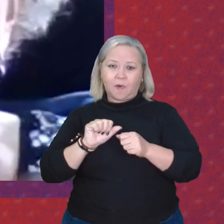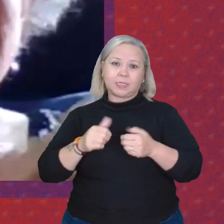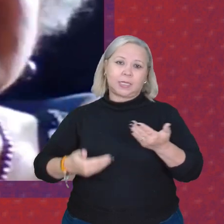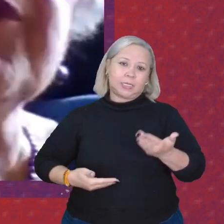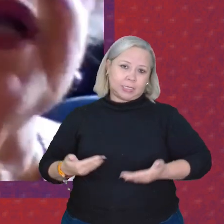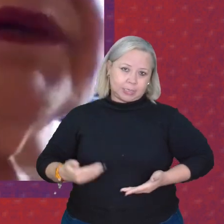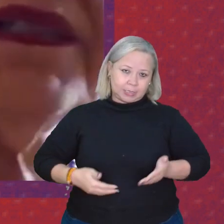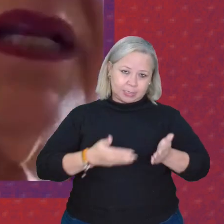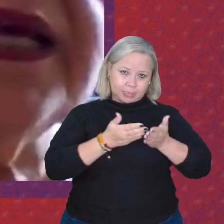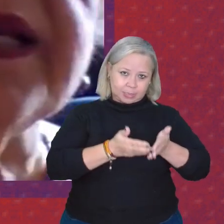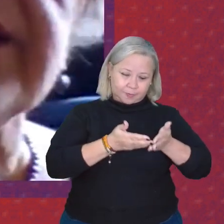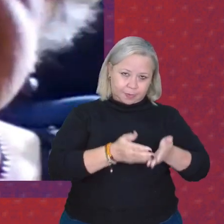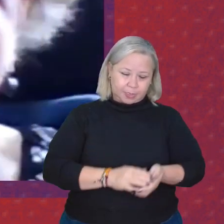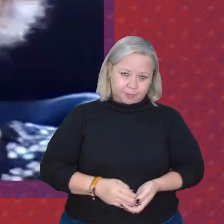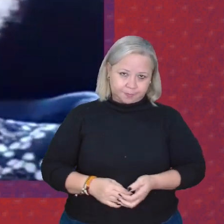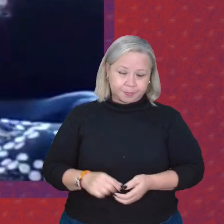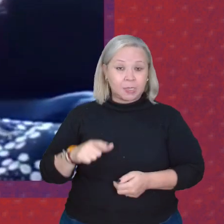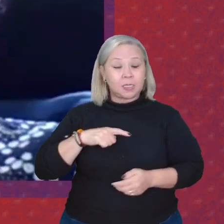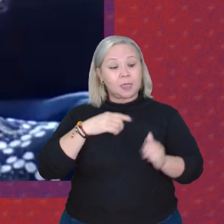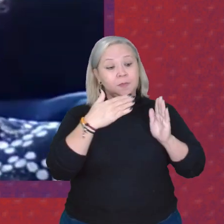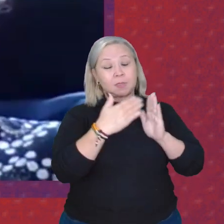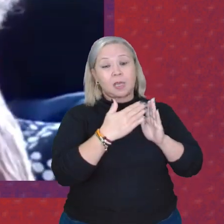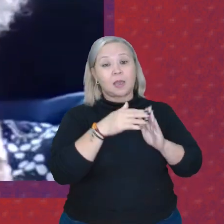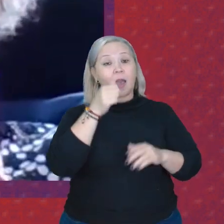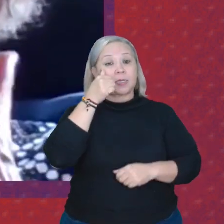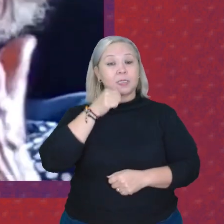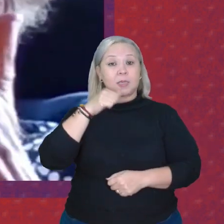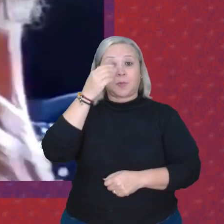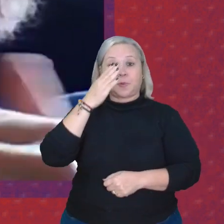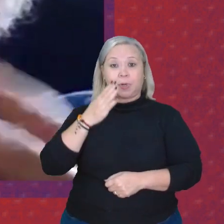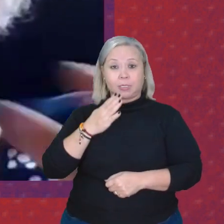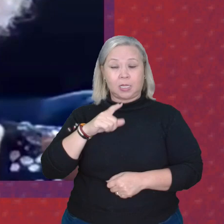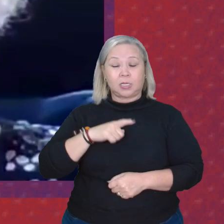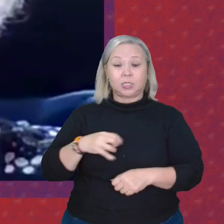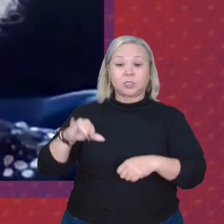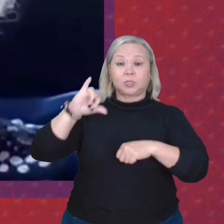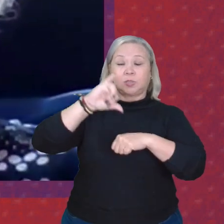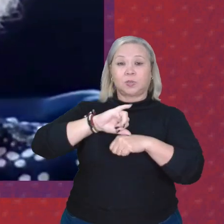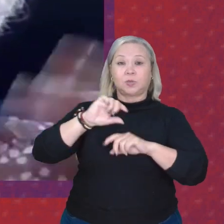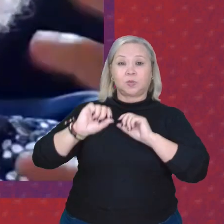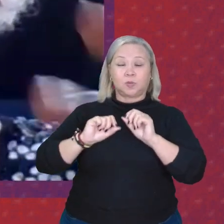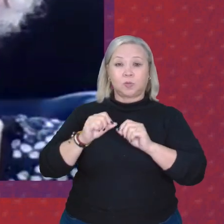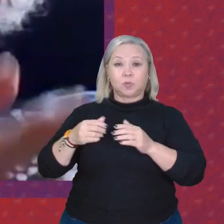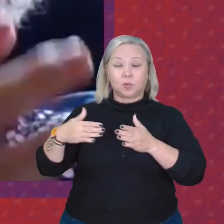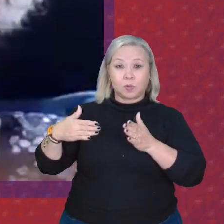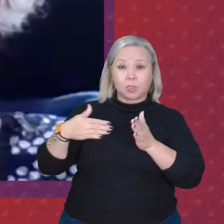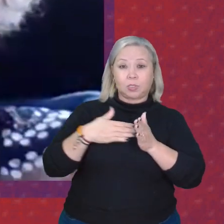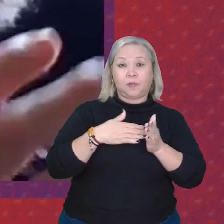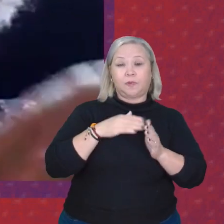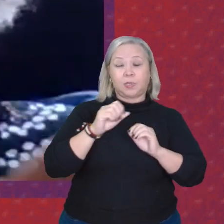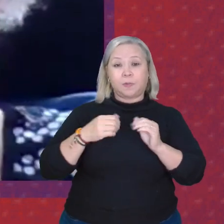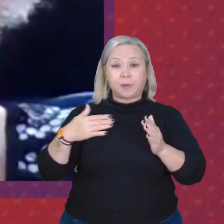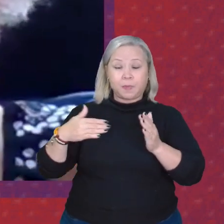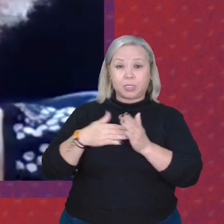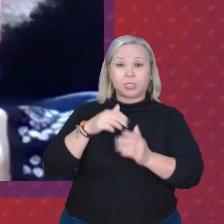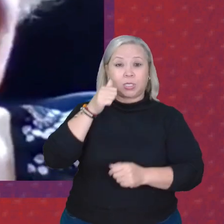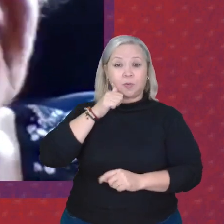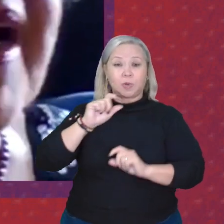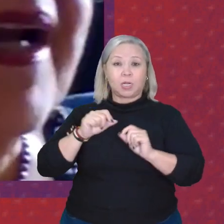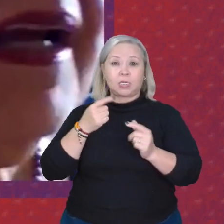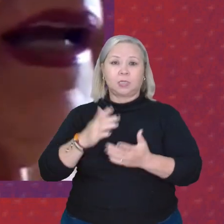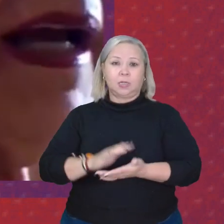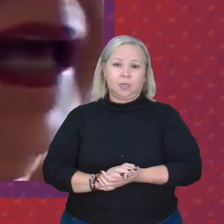Temos a Casa da Mulher Brasileira. Tínhamos o núcleo de fronteira seca para impedir que mulheres